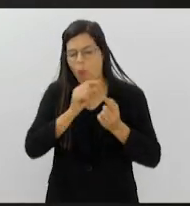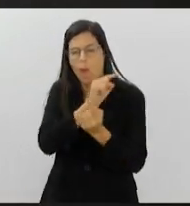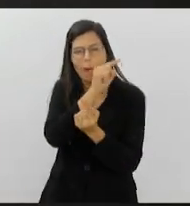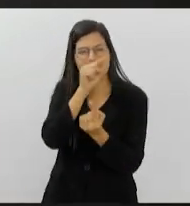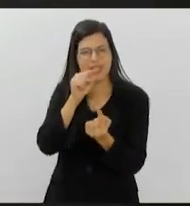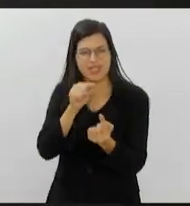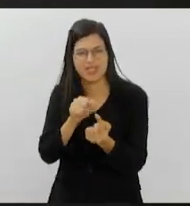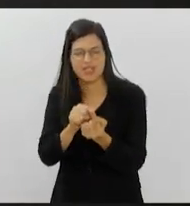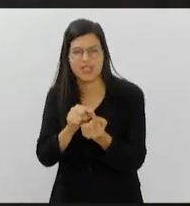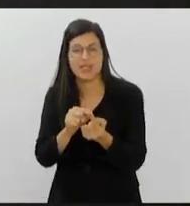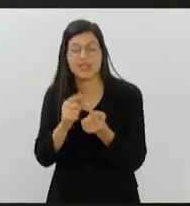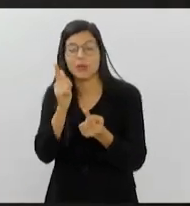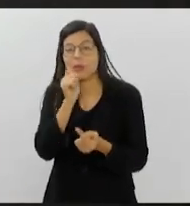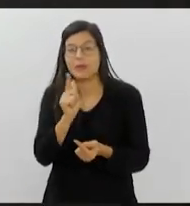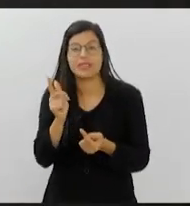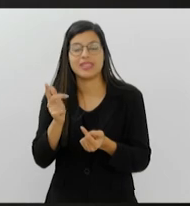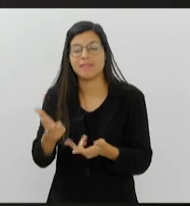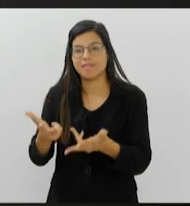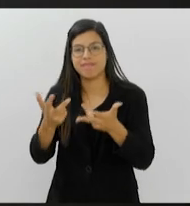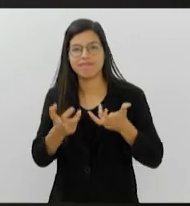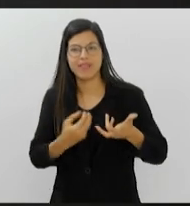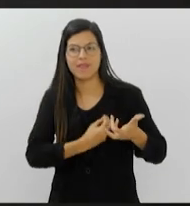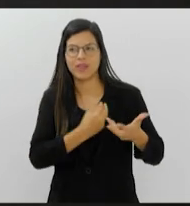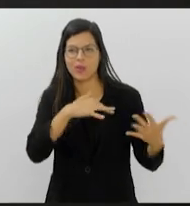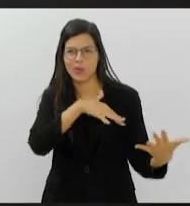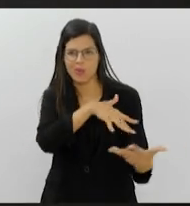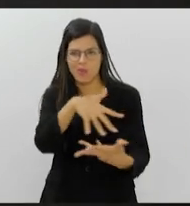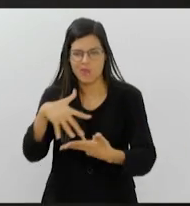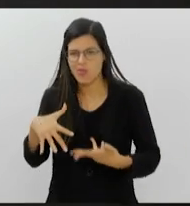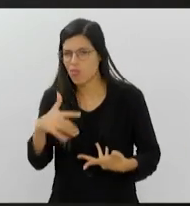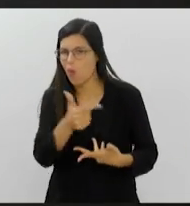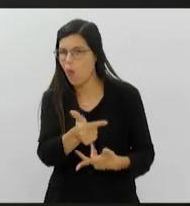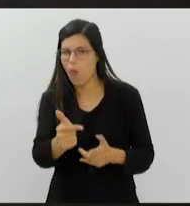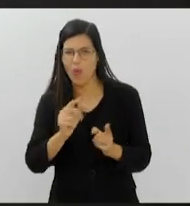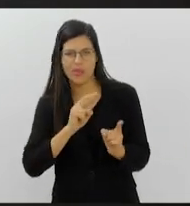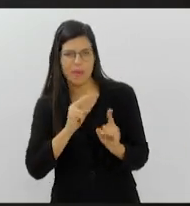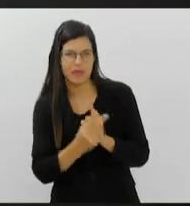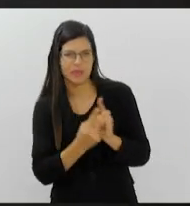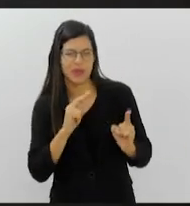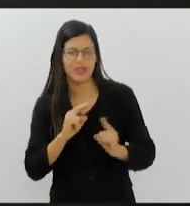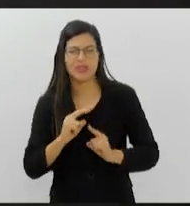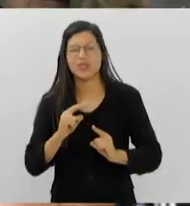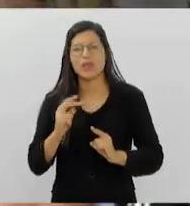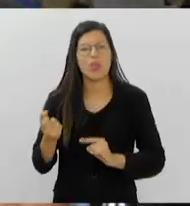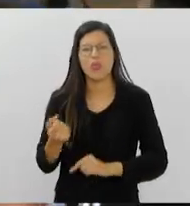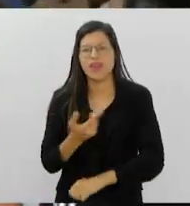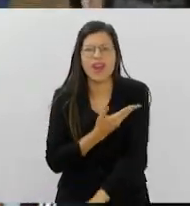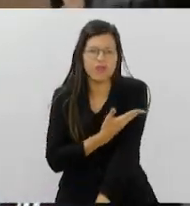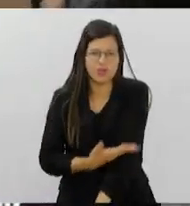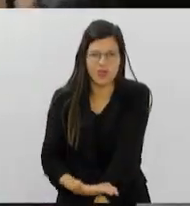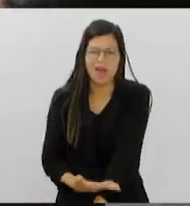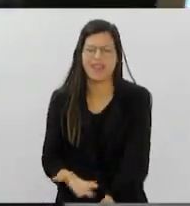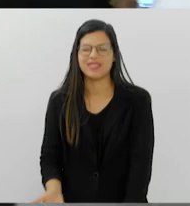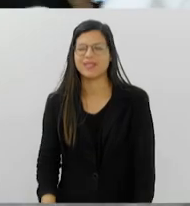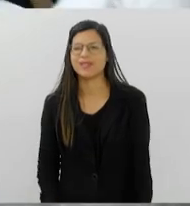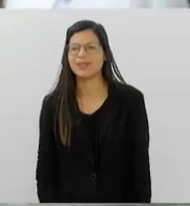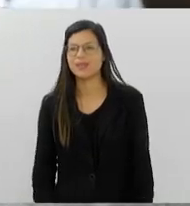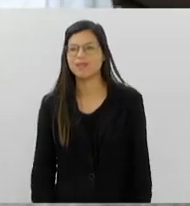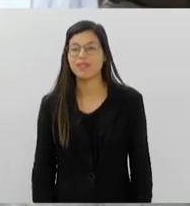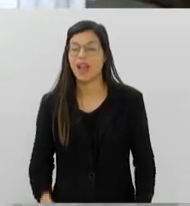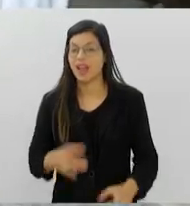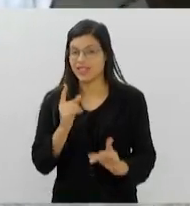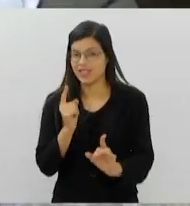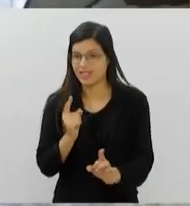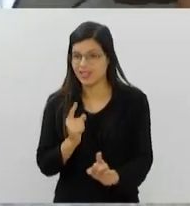fez enxergar a vida e o mundo por uma outra ótica, né, além do que a gente está acostumado a ver na rua. Além do encontro ao ar livre,